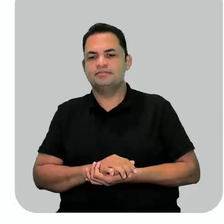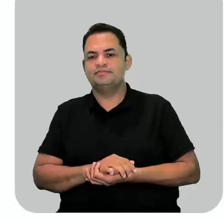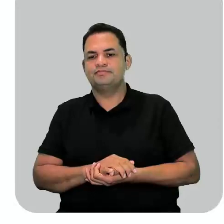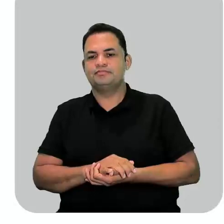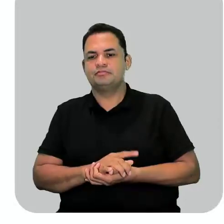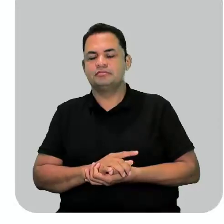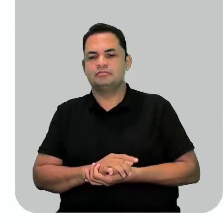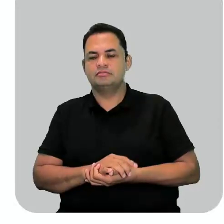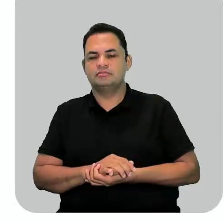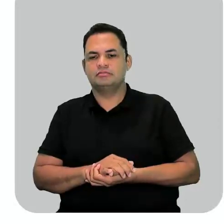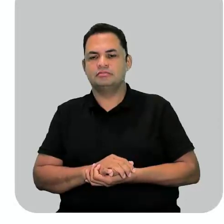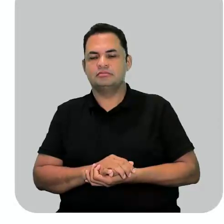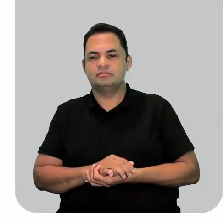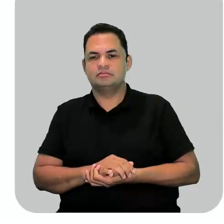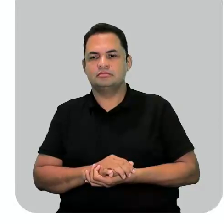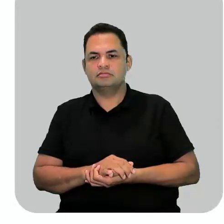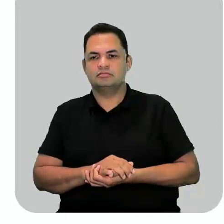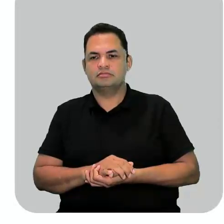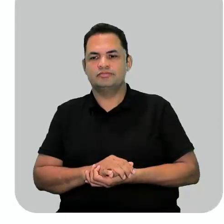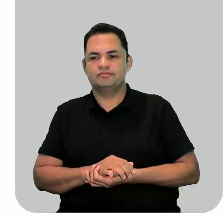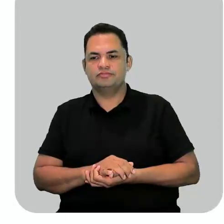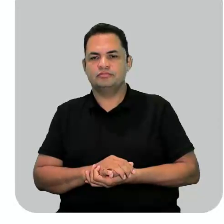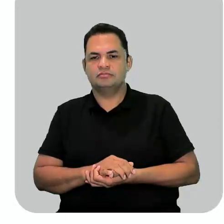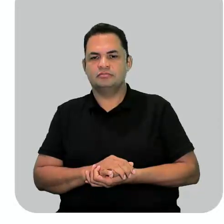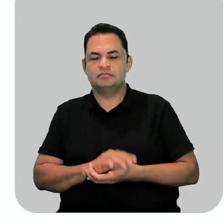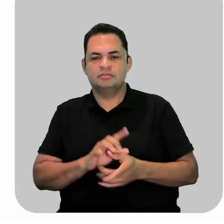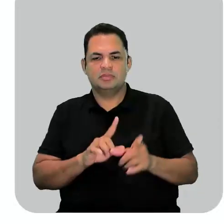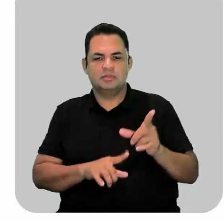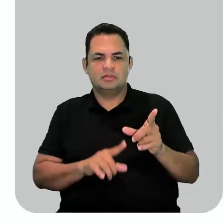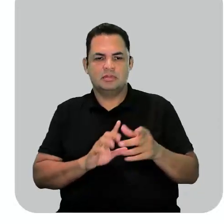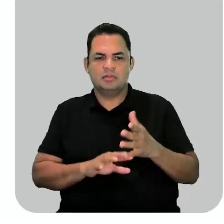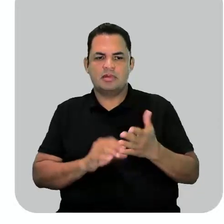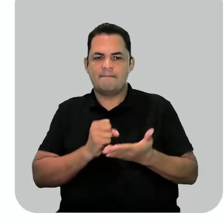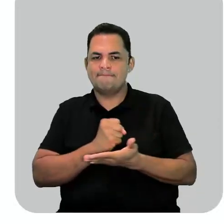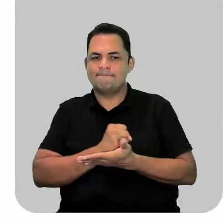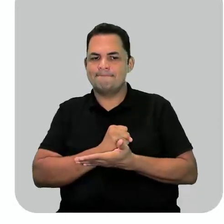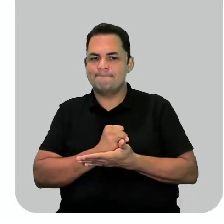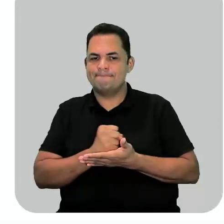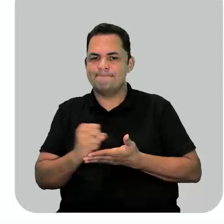carboxila ligada ao meu nitrogênio. Então, a letra B